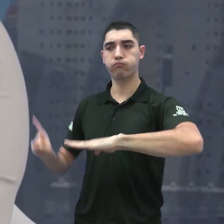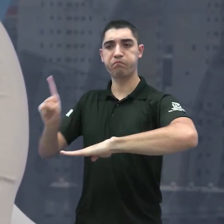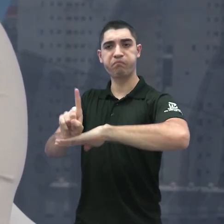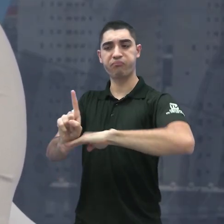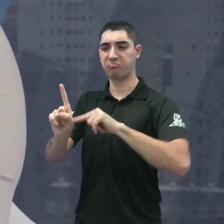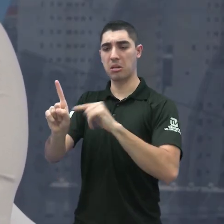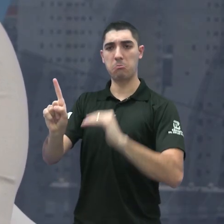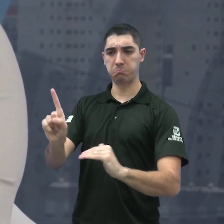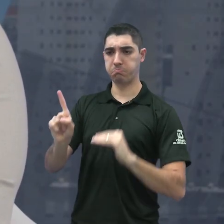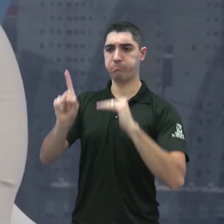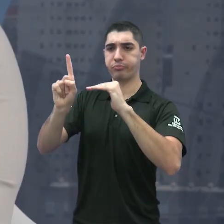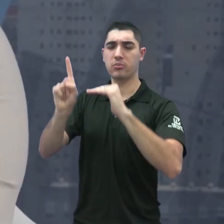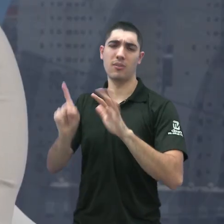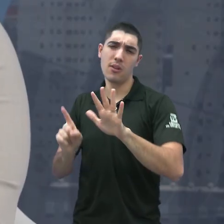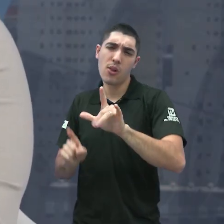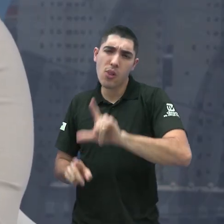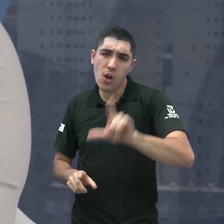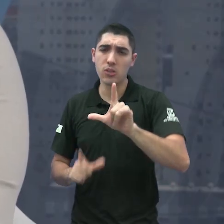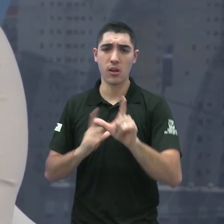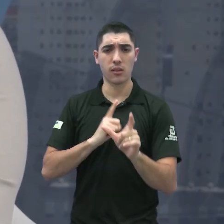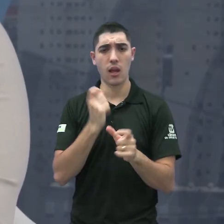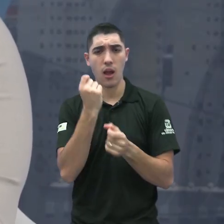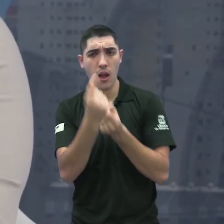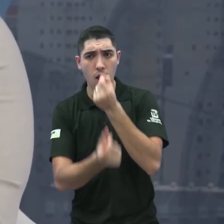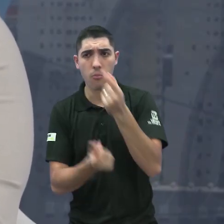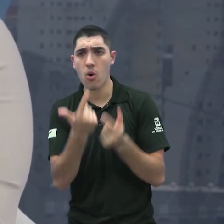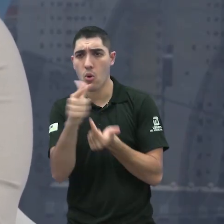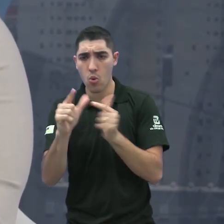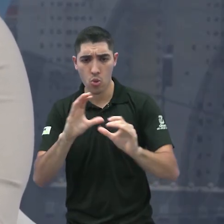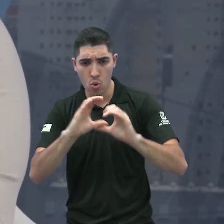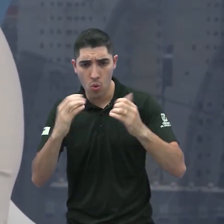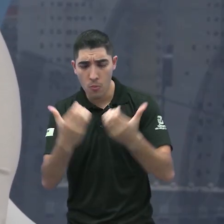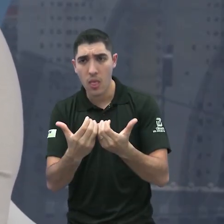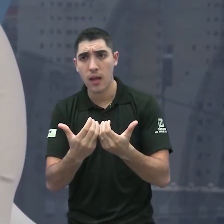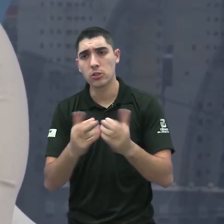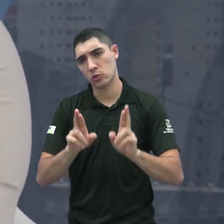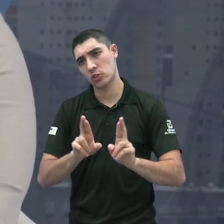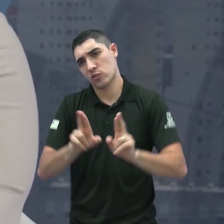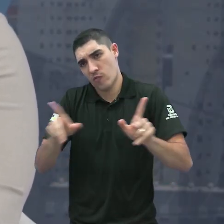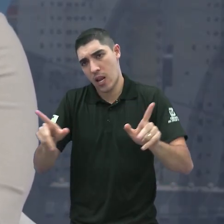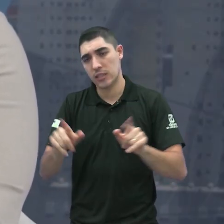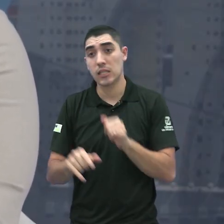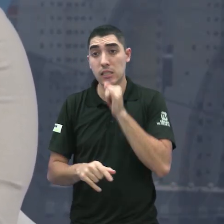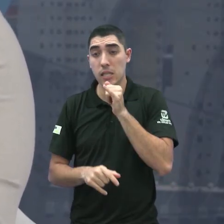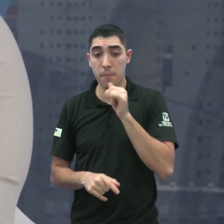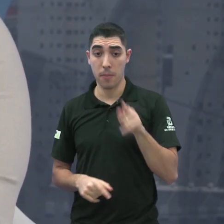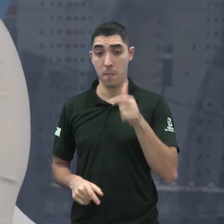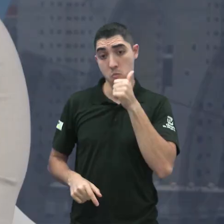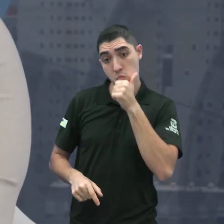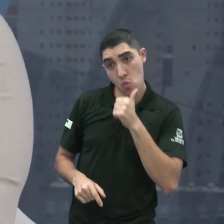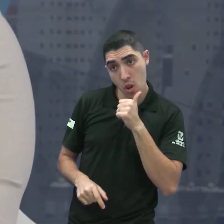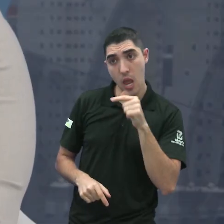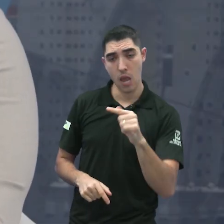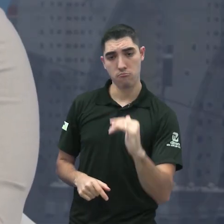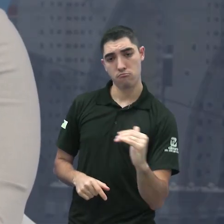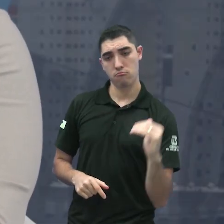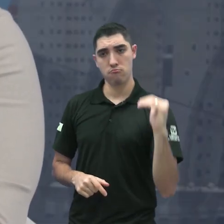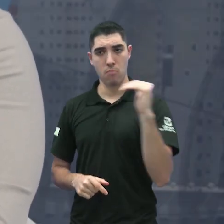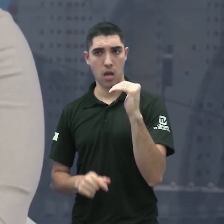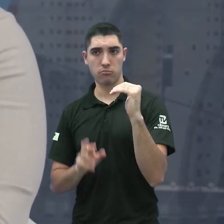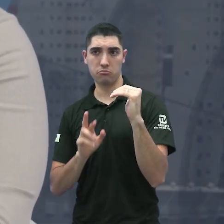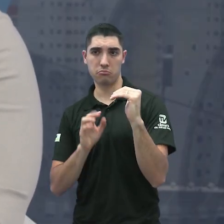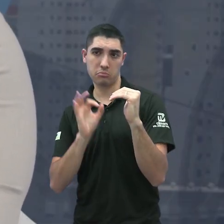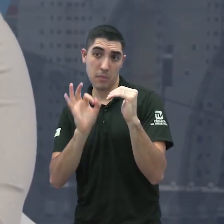claro que nós temos exceções a essas regras, comunidades onde um modelo matriarcal se sobressaiu, porém o que a